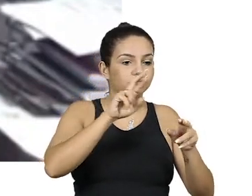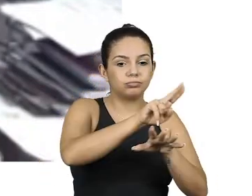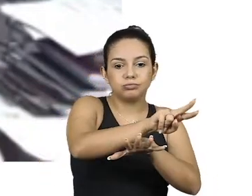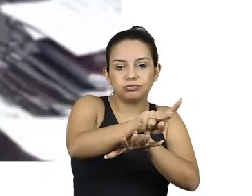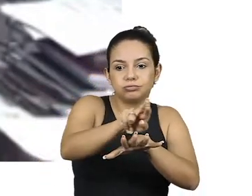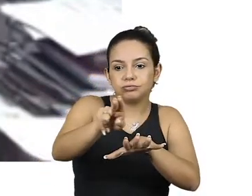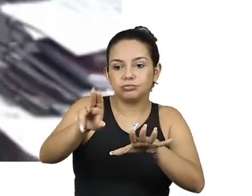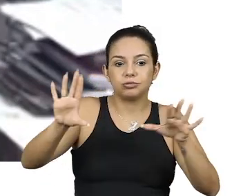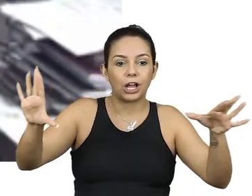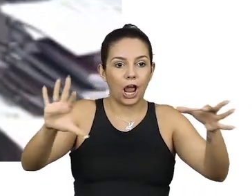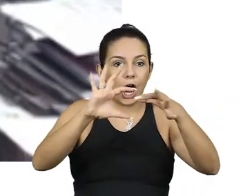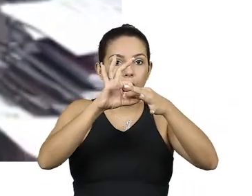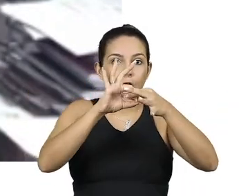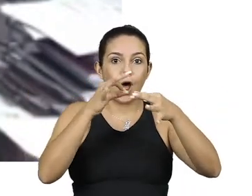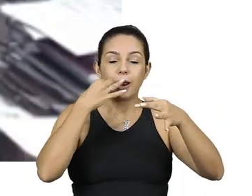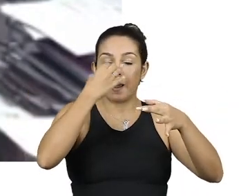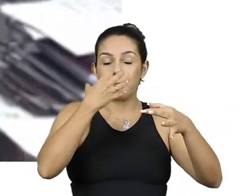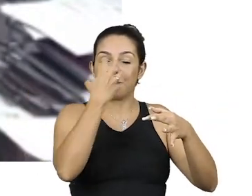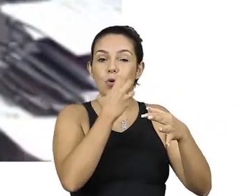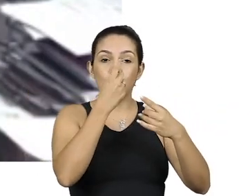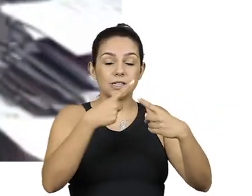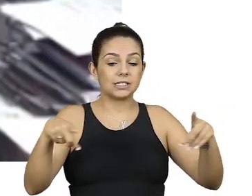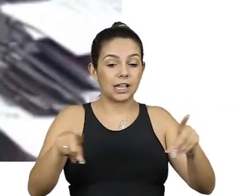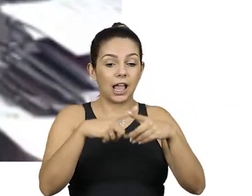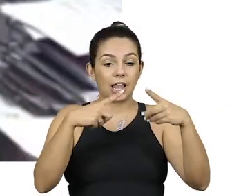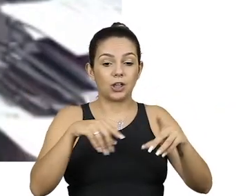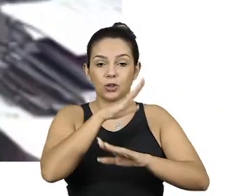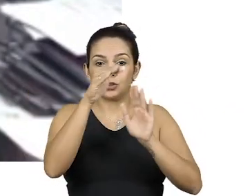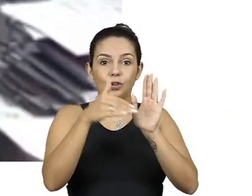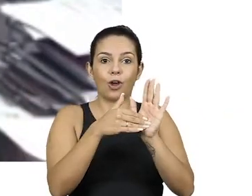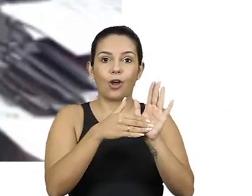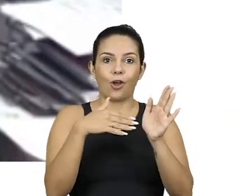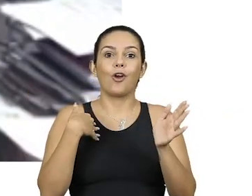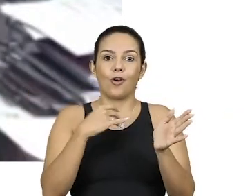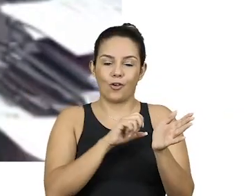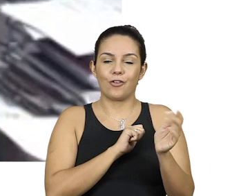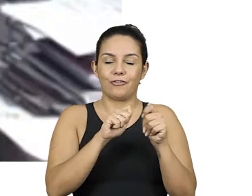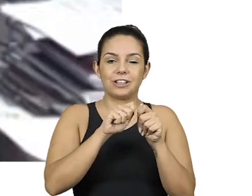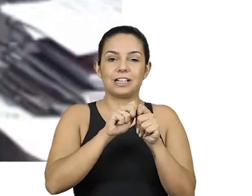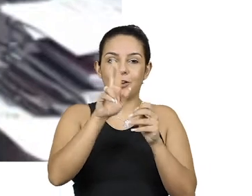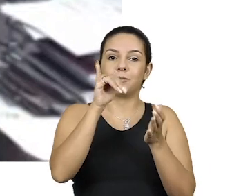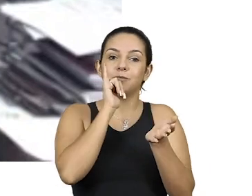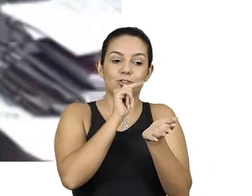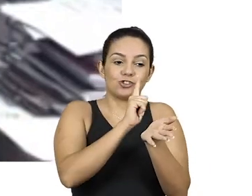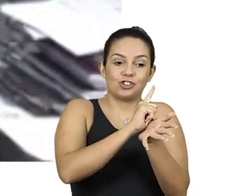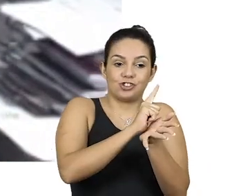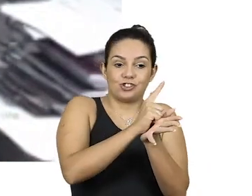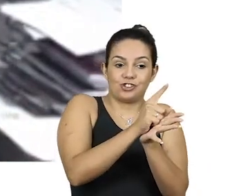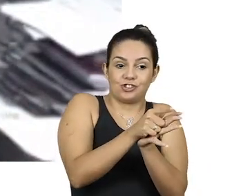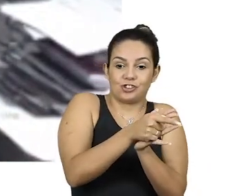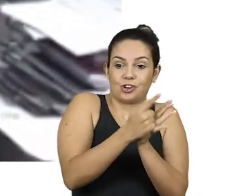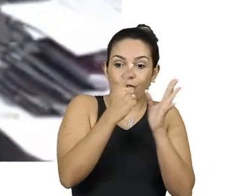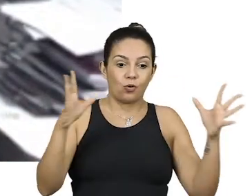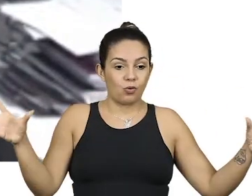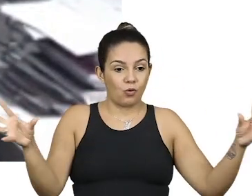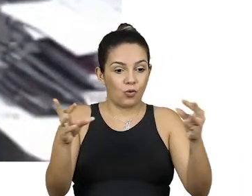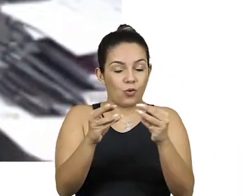reúne todas as notas emitidas por esses instrumentos.